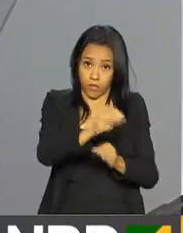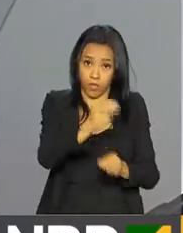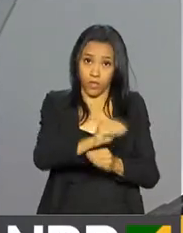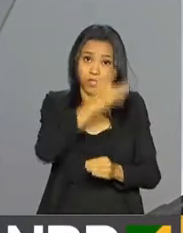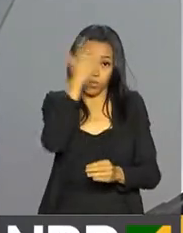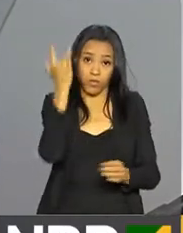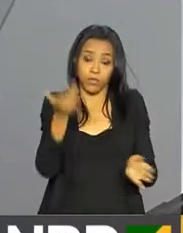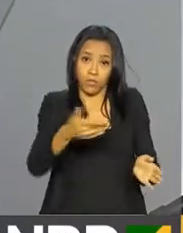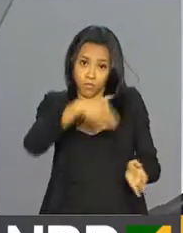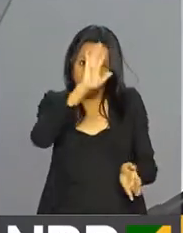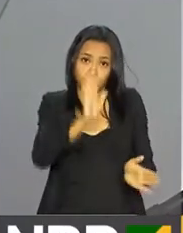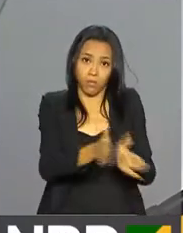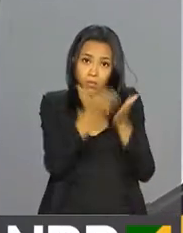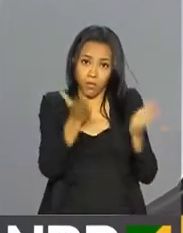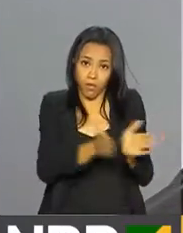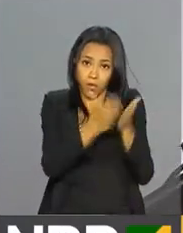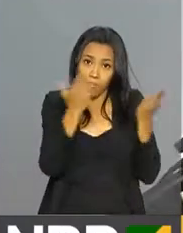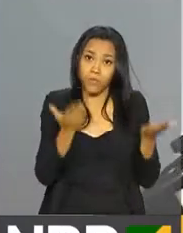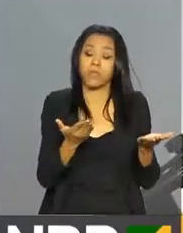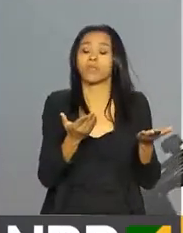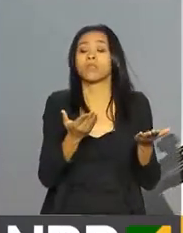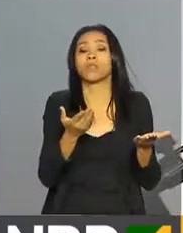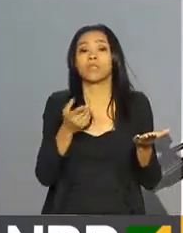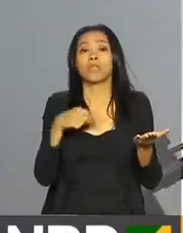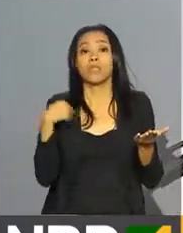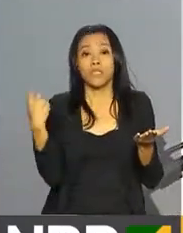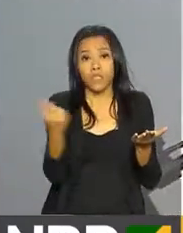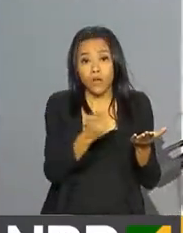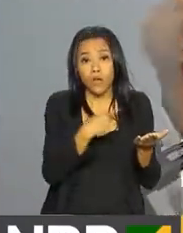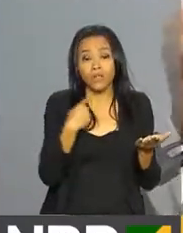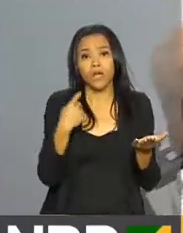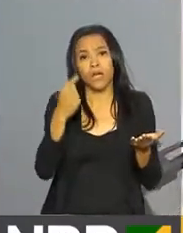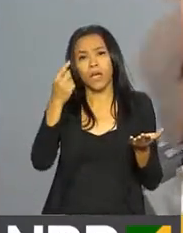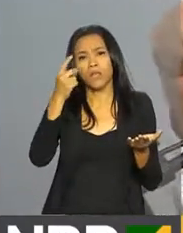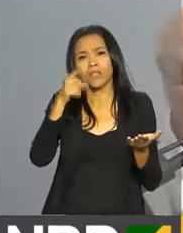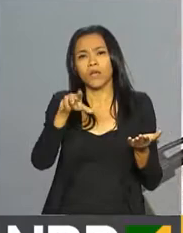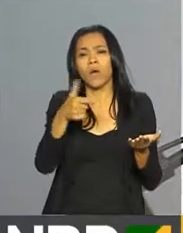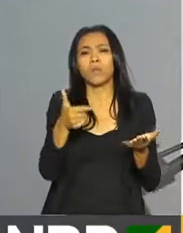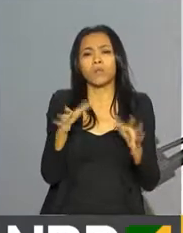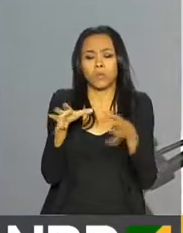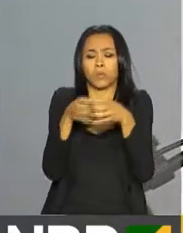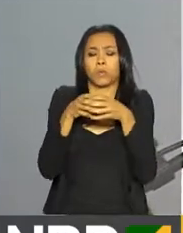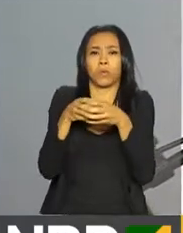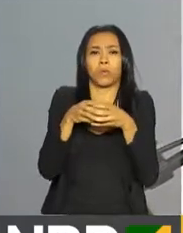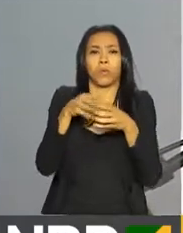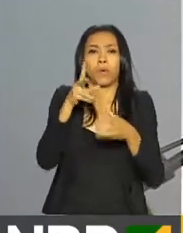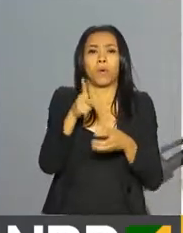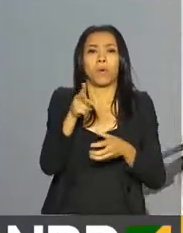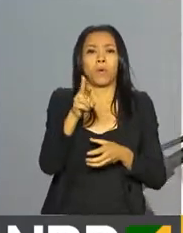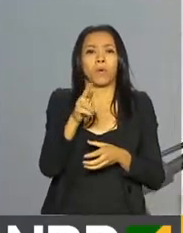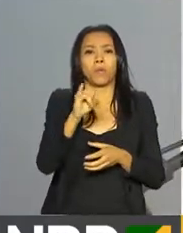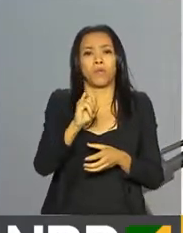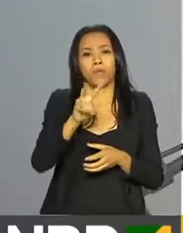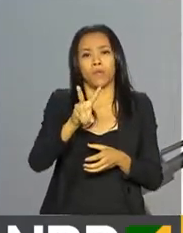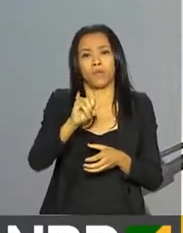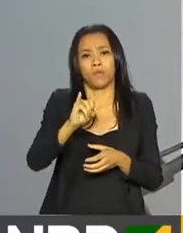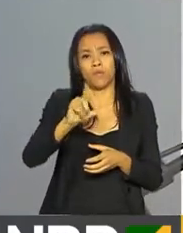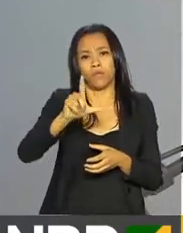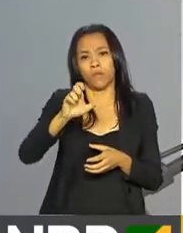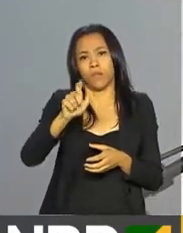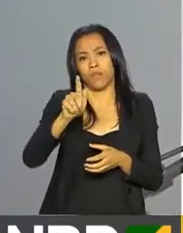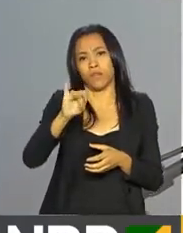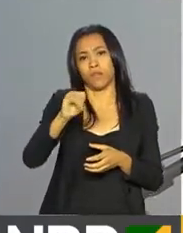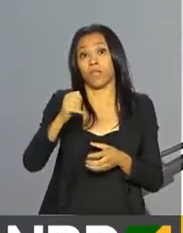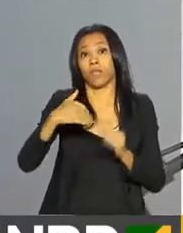pobres em primeiro lugar e mesmo coreanos a história dos privilégios e o que é privilégio aí privilégio é quem ganha